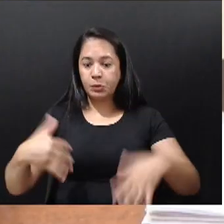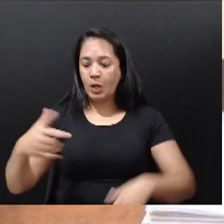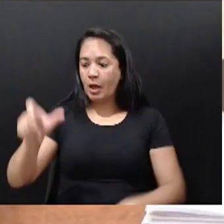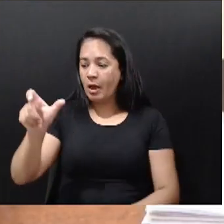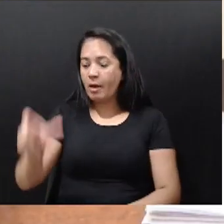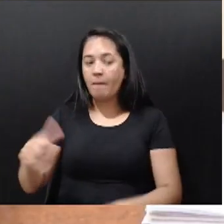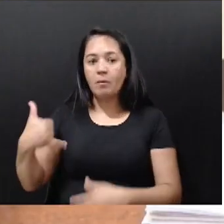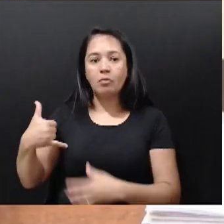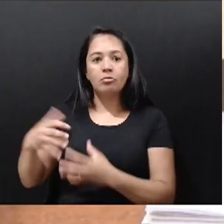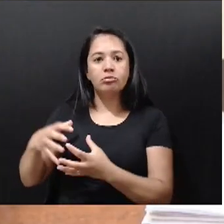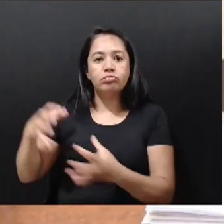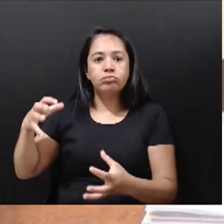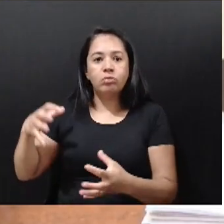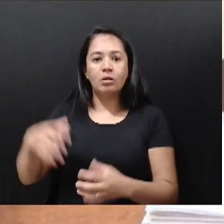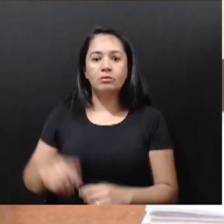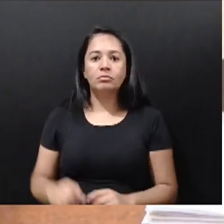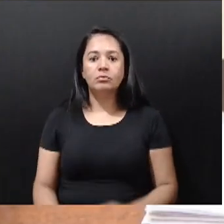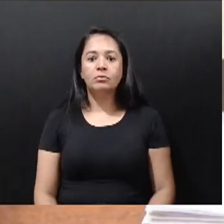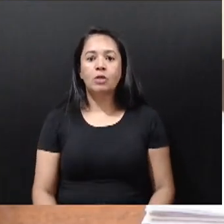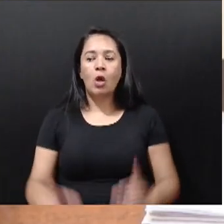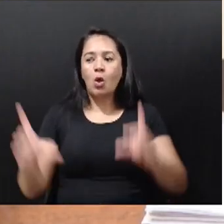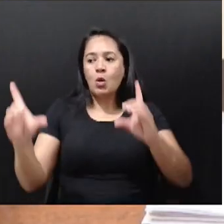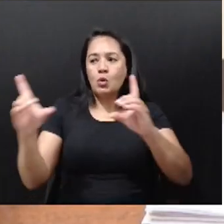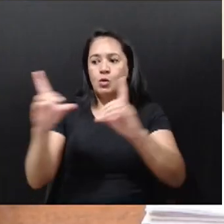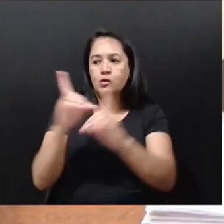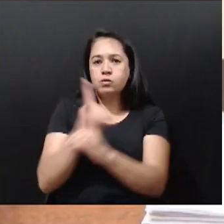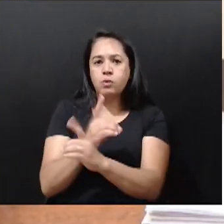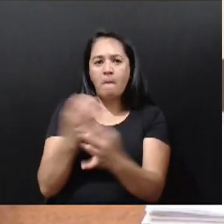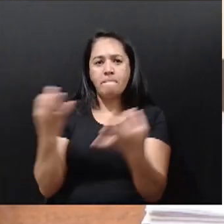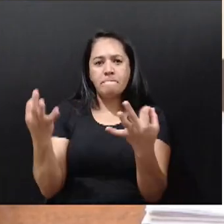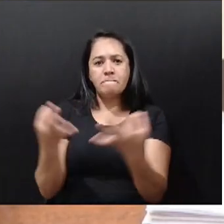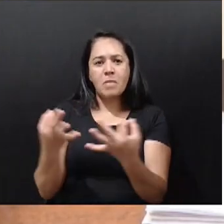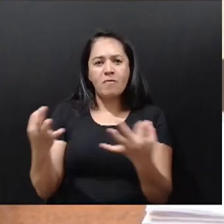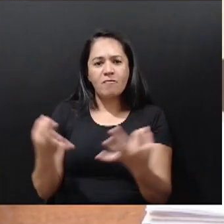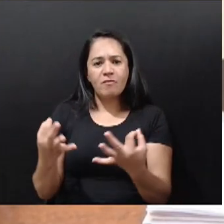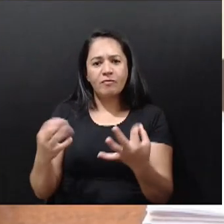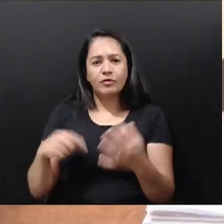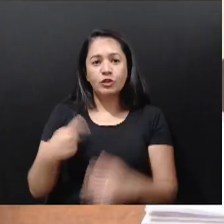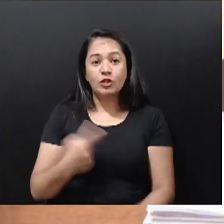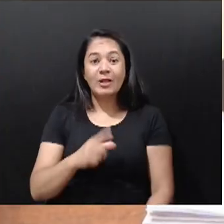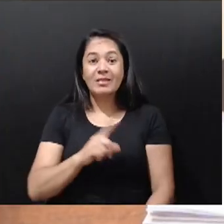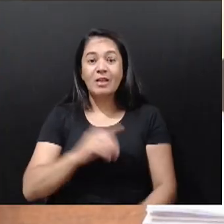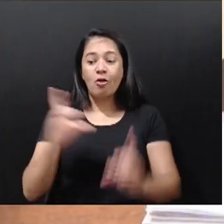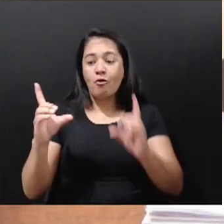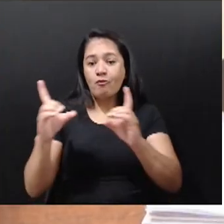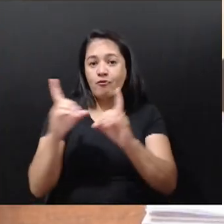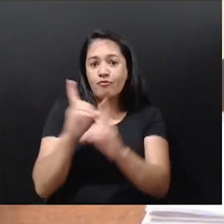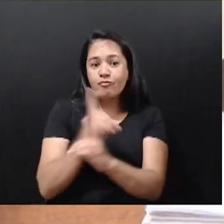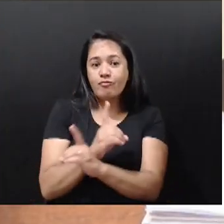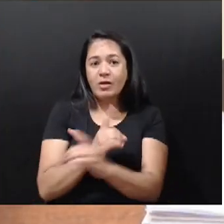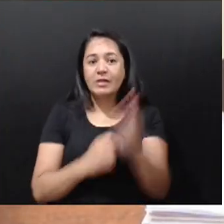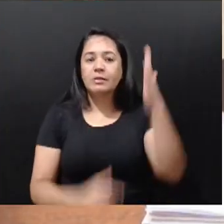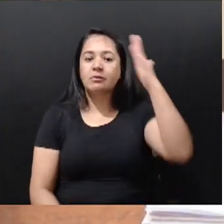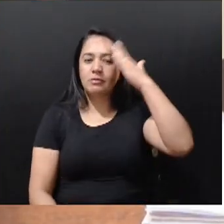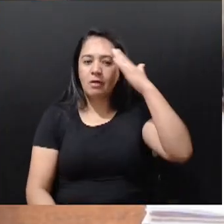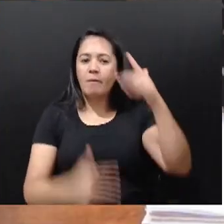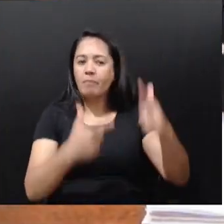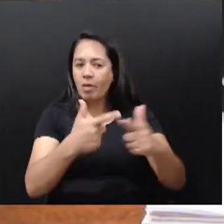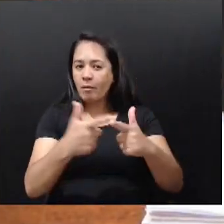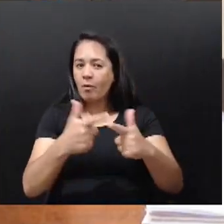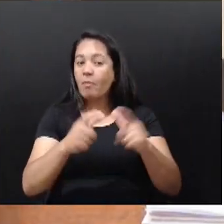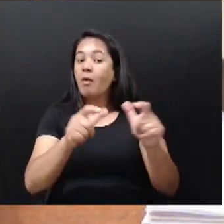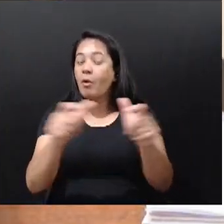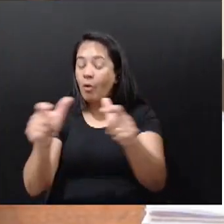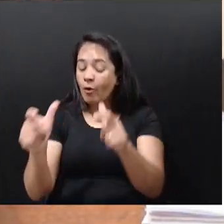um diagnóstico muito perfeito, temos o diagnóstico, sabemos onde está o problema, como resolver o